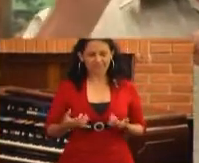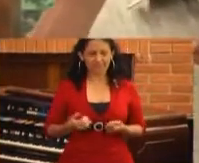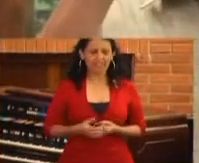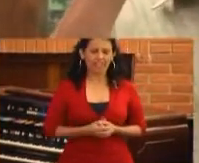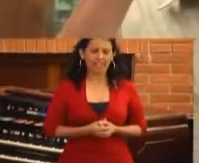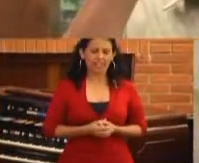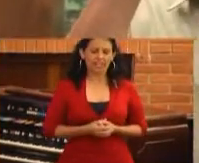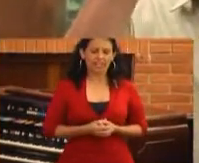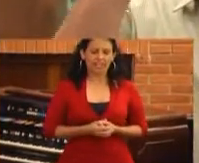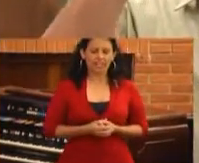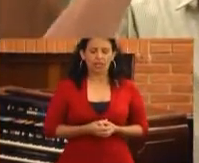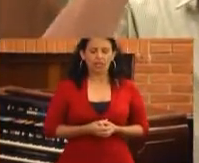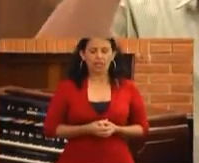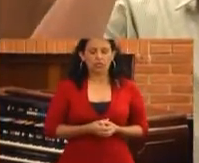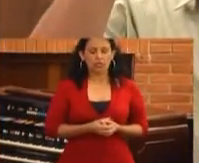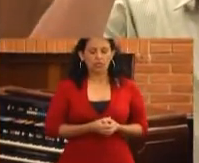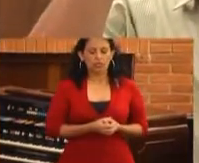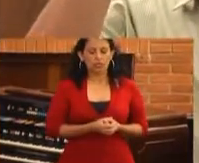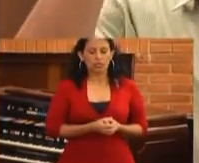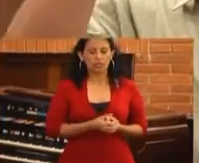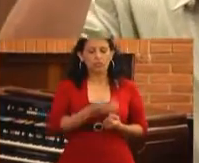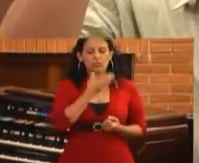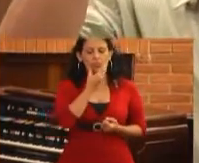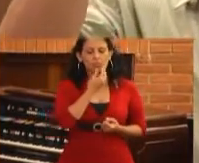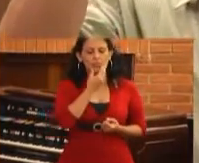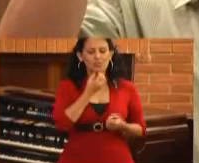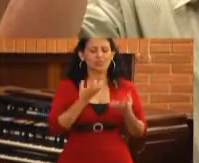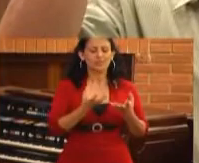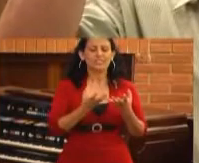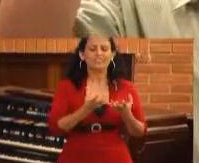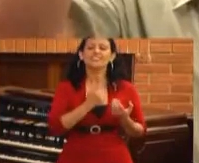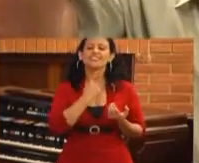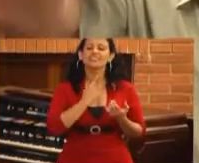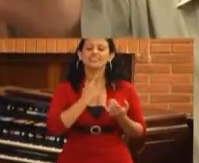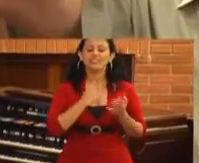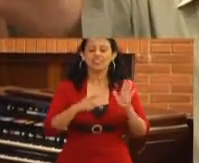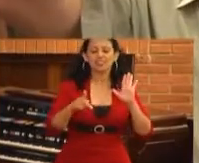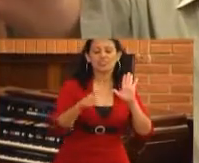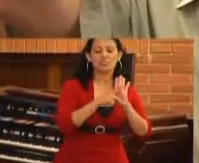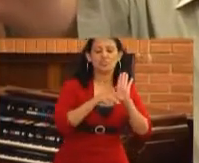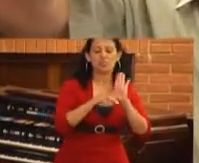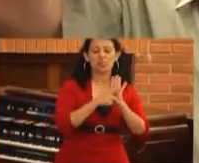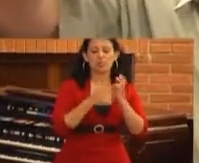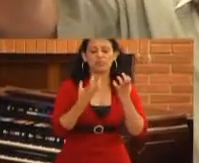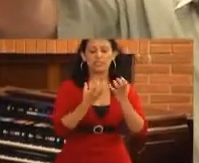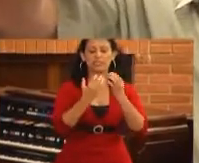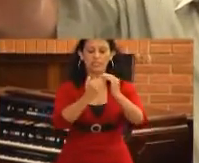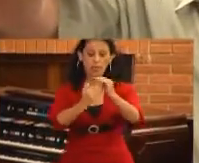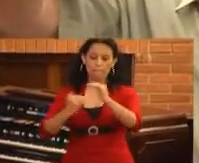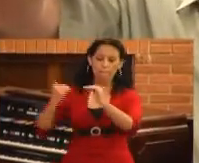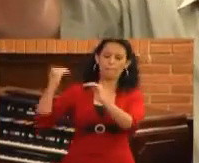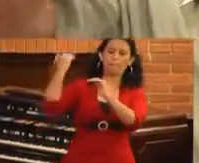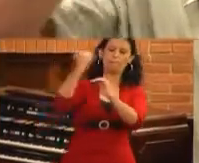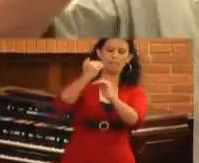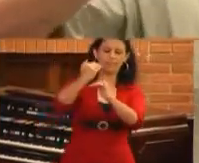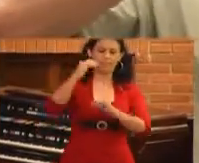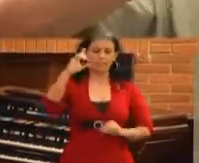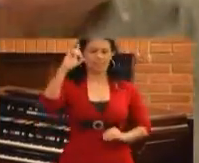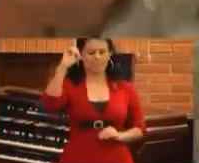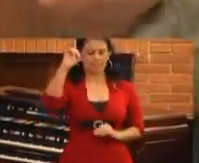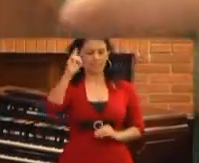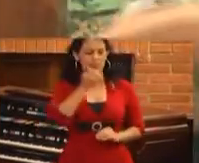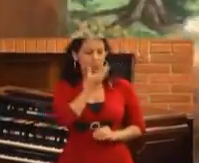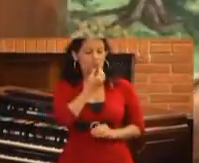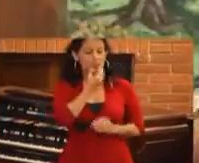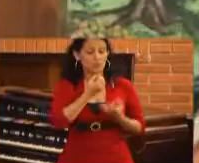a origem da vontade do homem querer ser Deus, concupiscência. Um